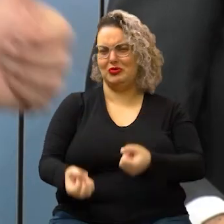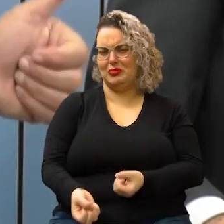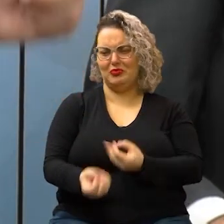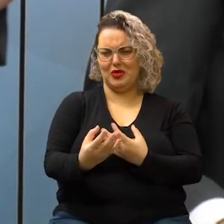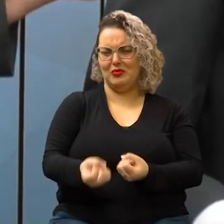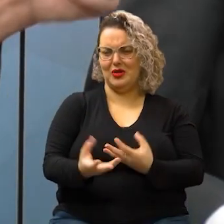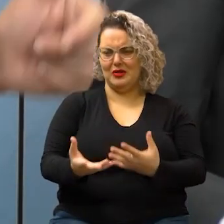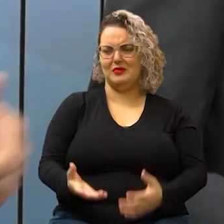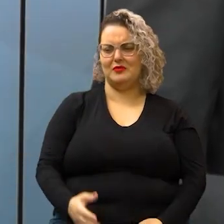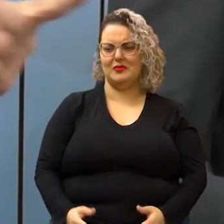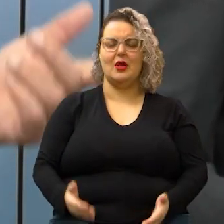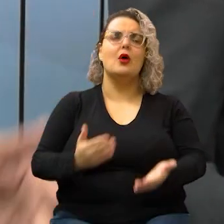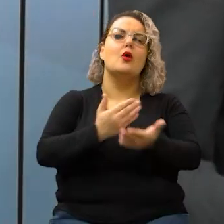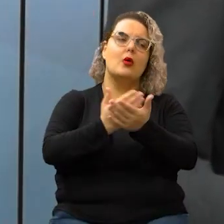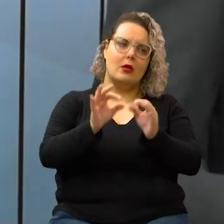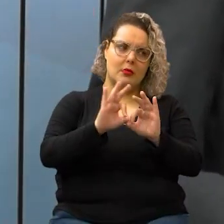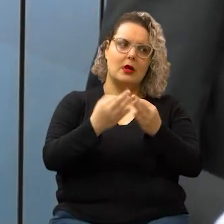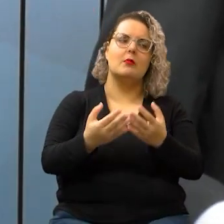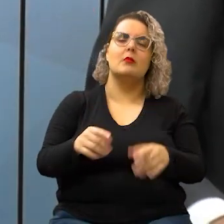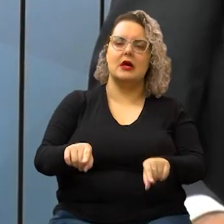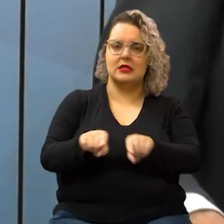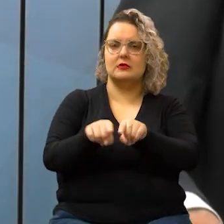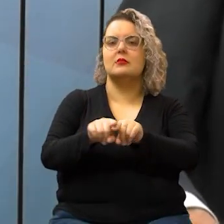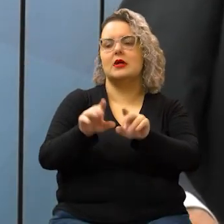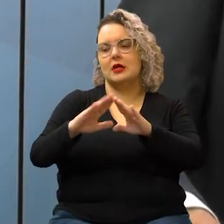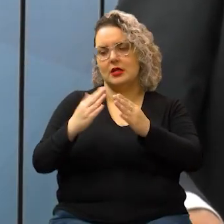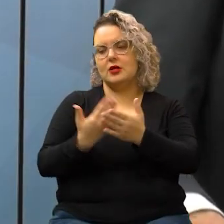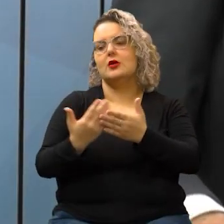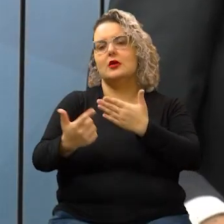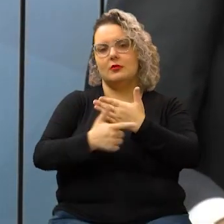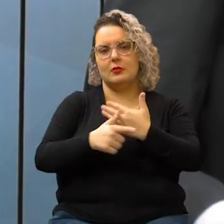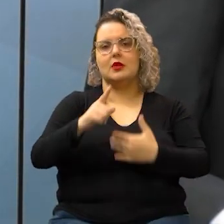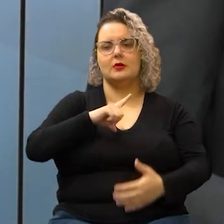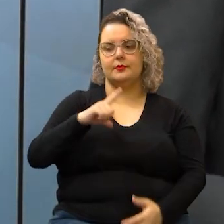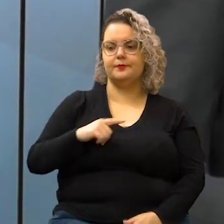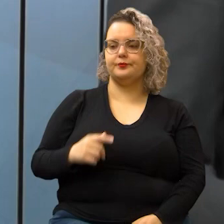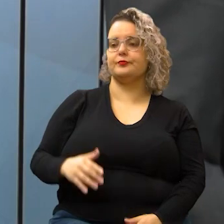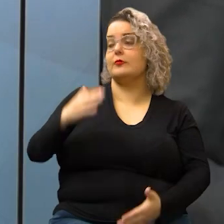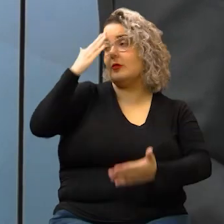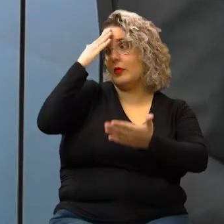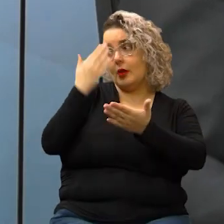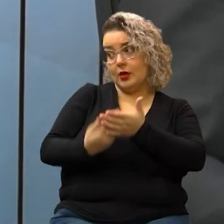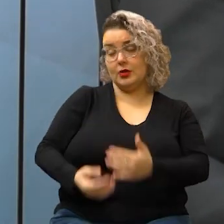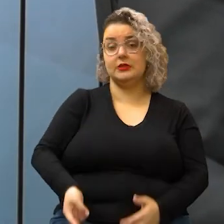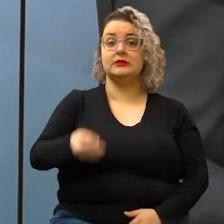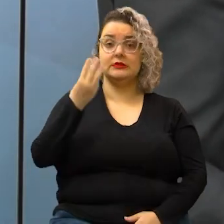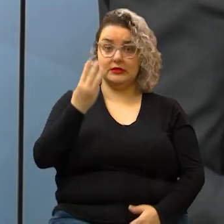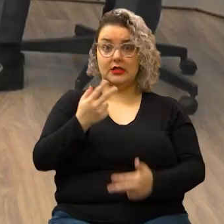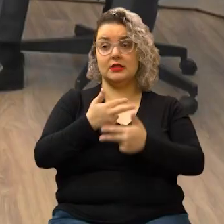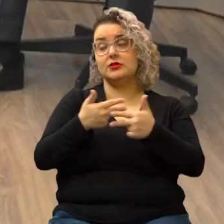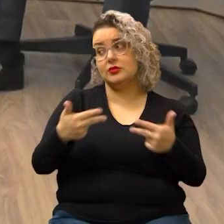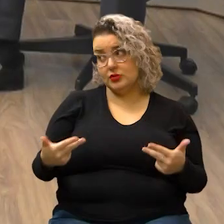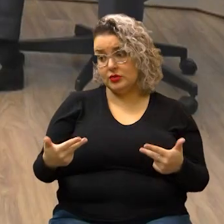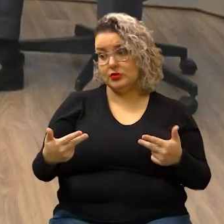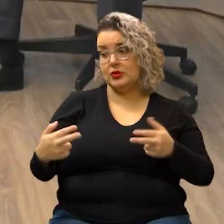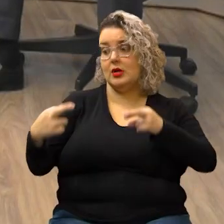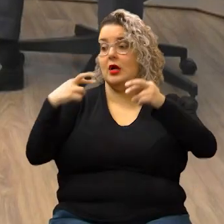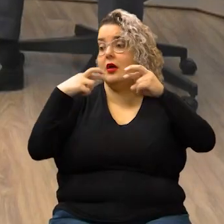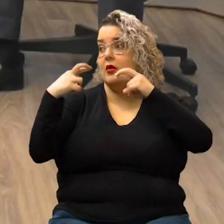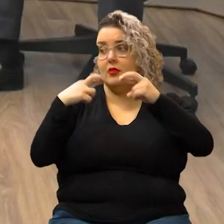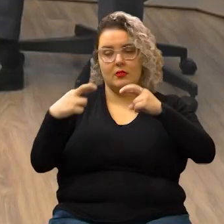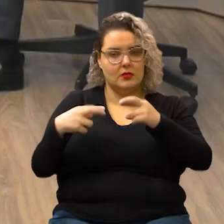Muito Acho que começa na né? família, mas a muito... escola tem um papel importante. Mas nisso. eu acredito em 3 pontos, né? A